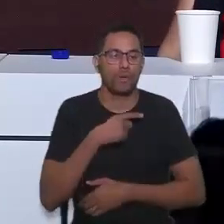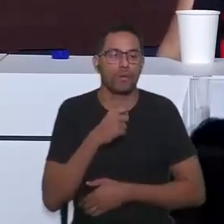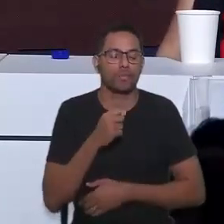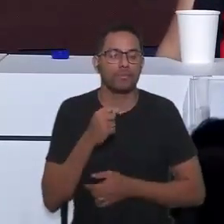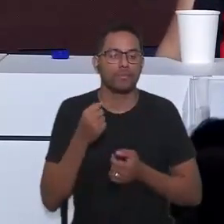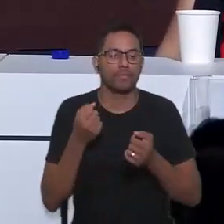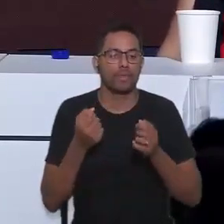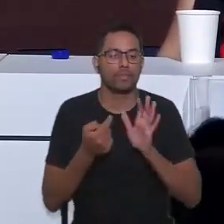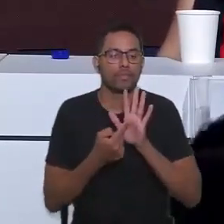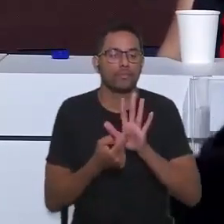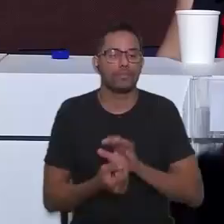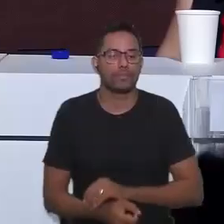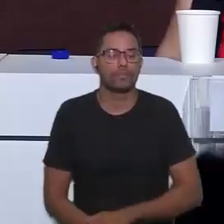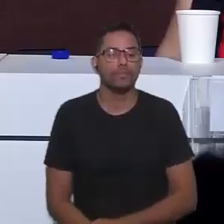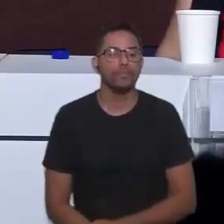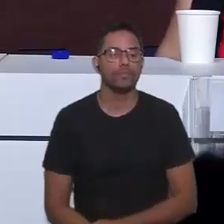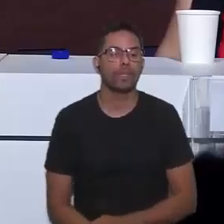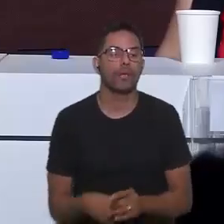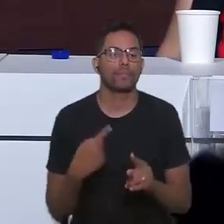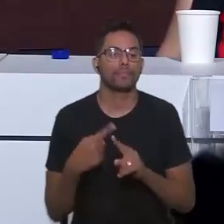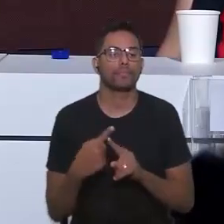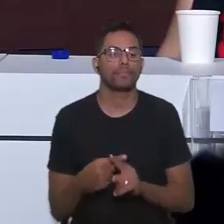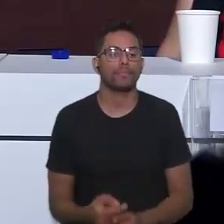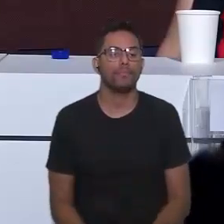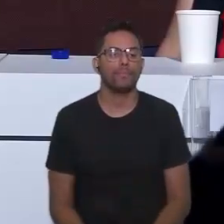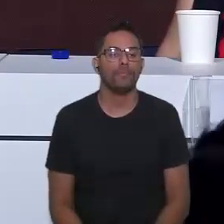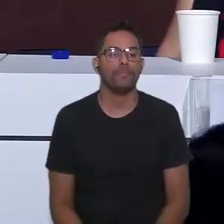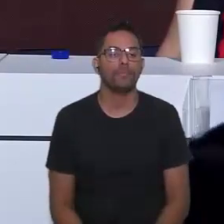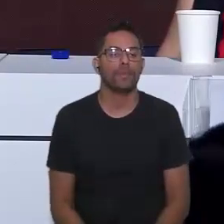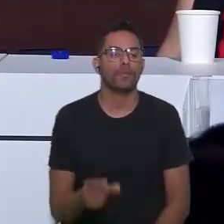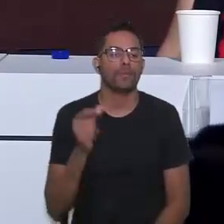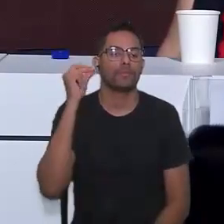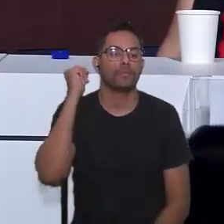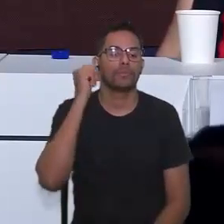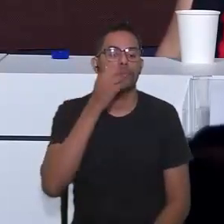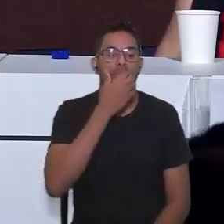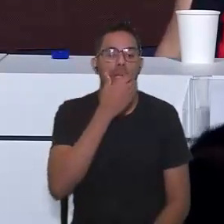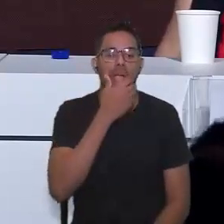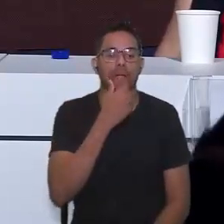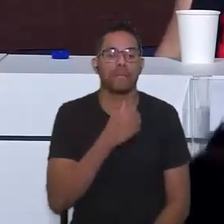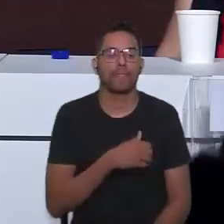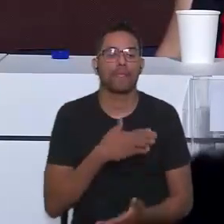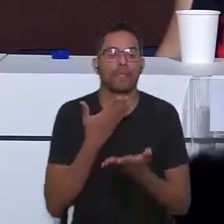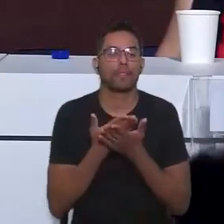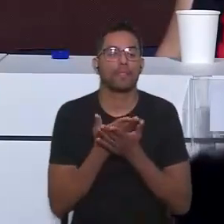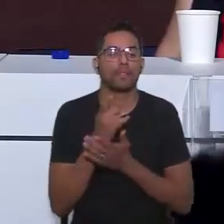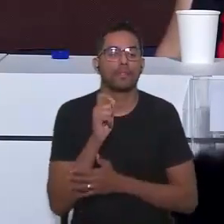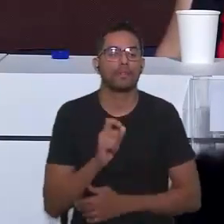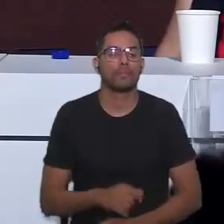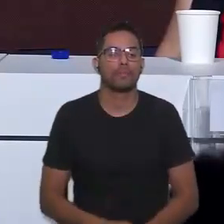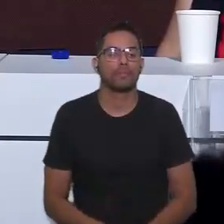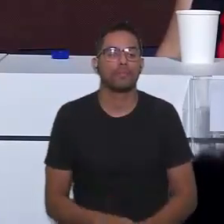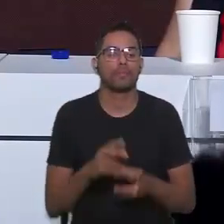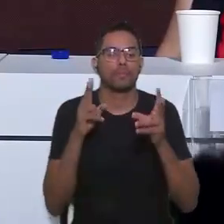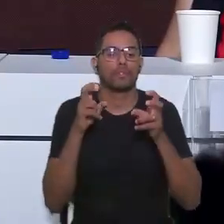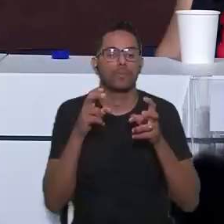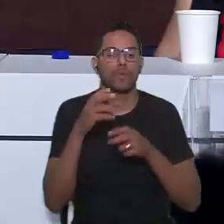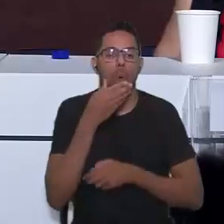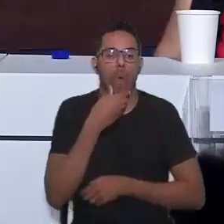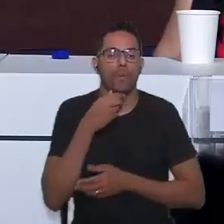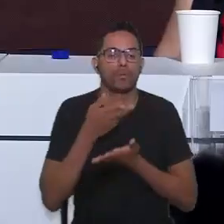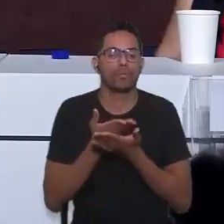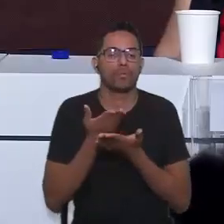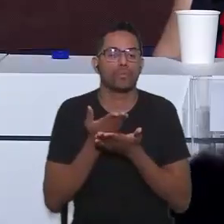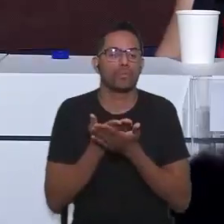debatido? Porque durante muito tempo só quem estudava o assunto eram os